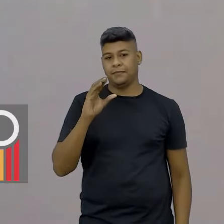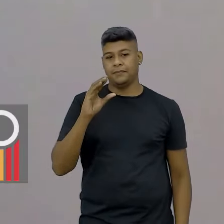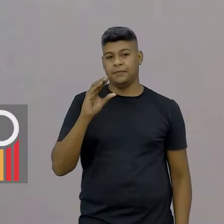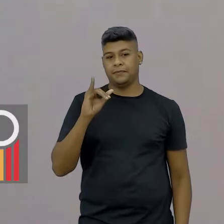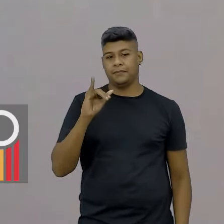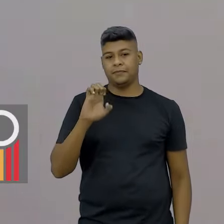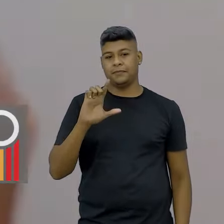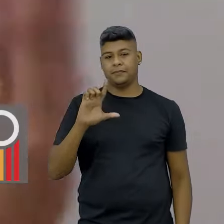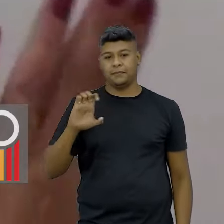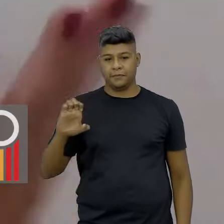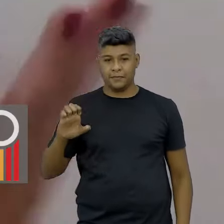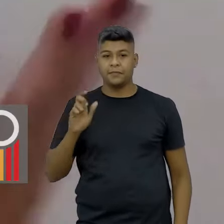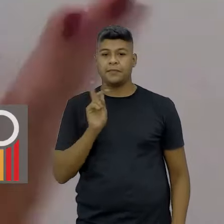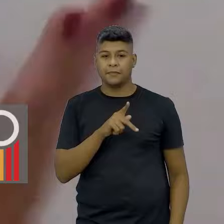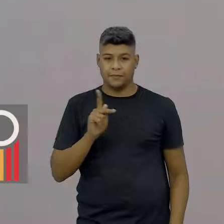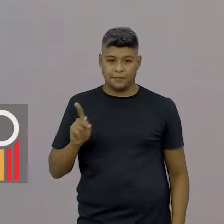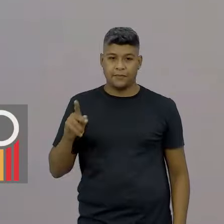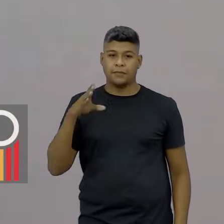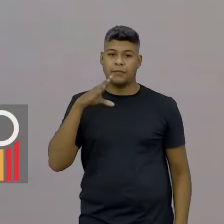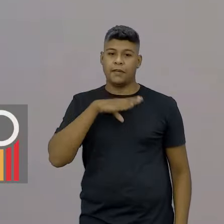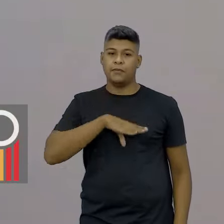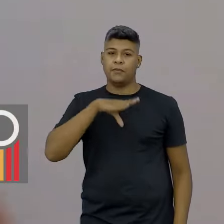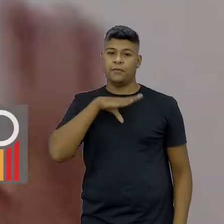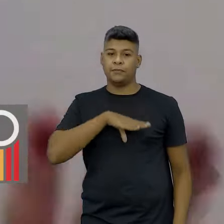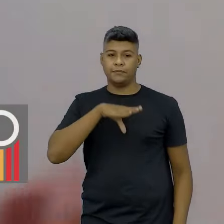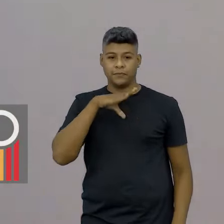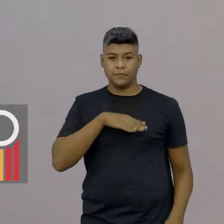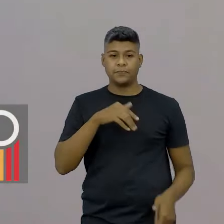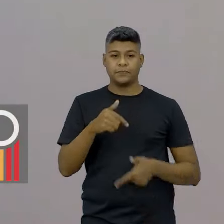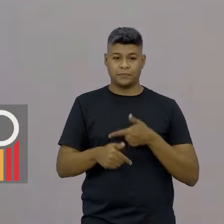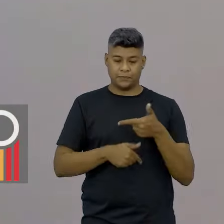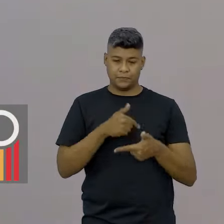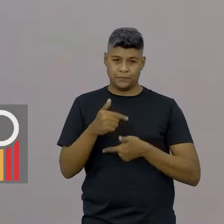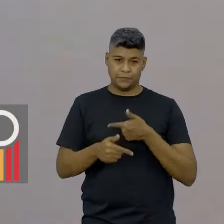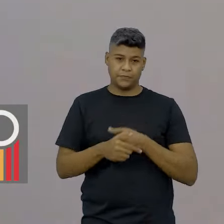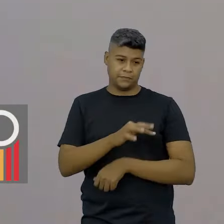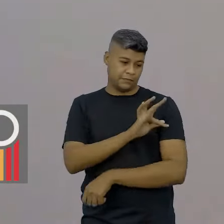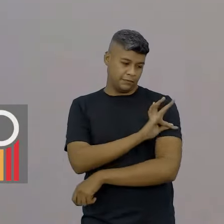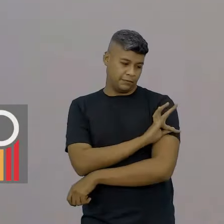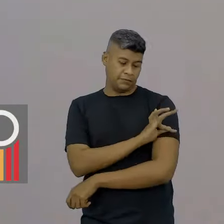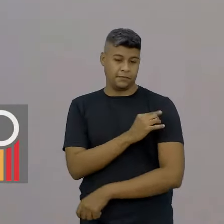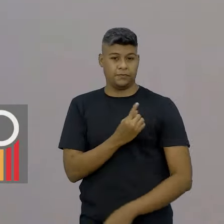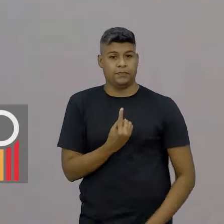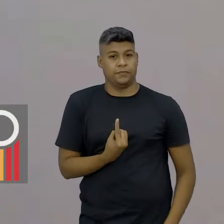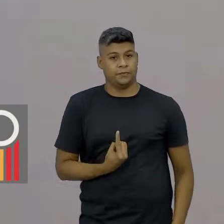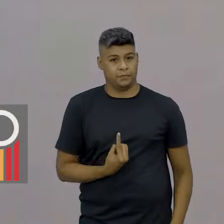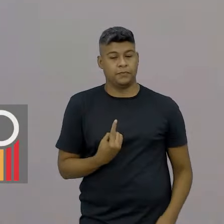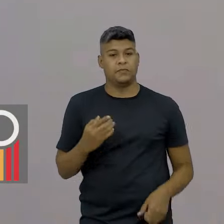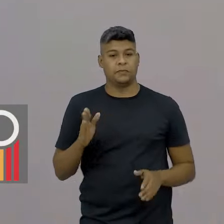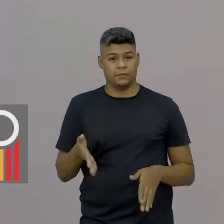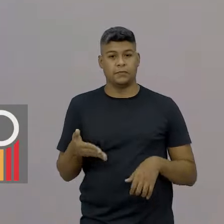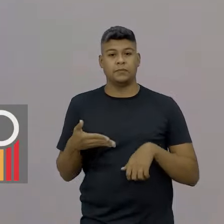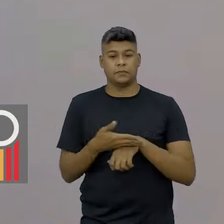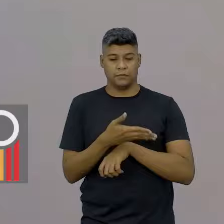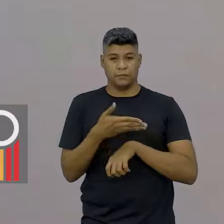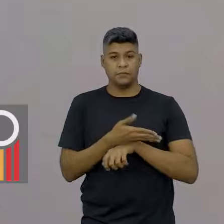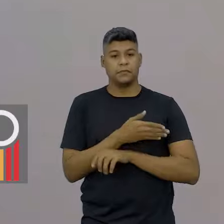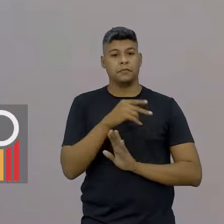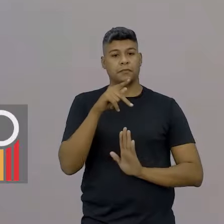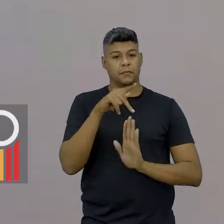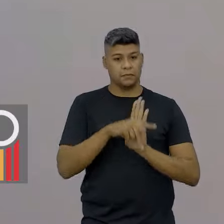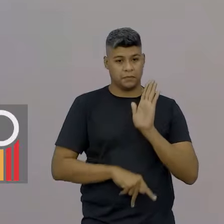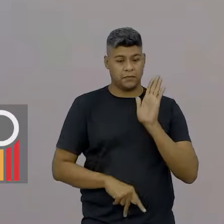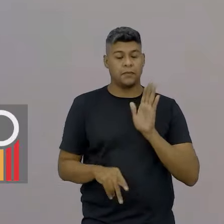Garcia, professora de língua portuguesa, trabalho com anos iniciais, assim como vocês, e já participei de projetos